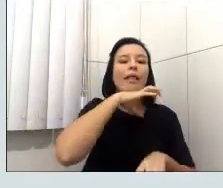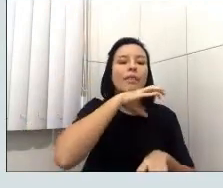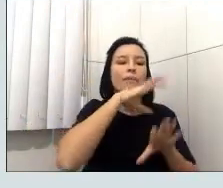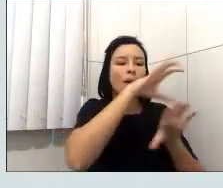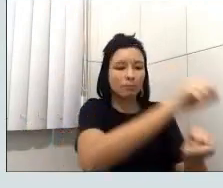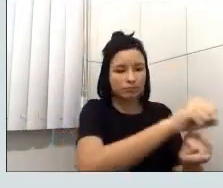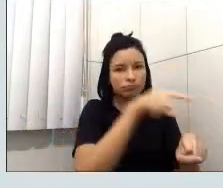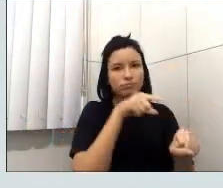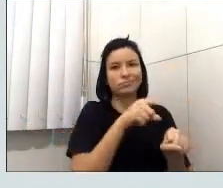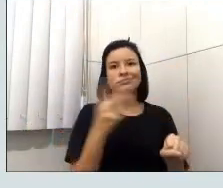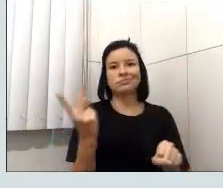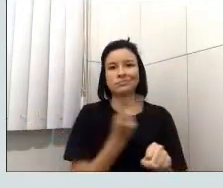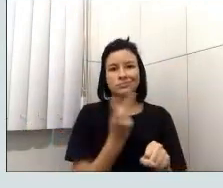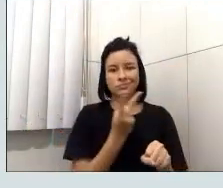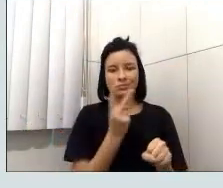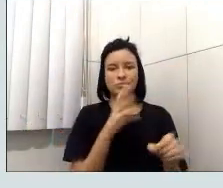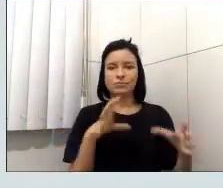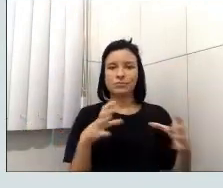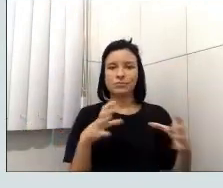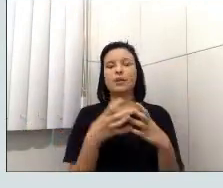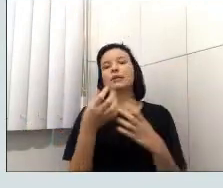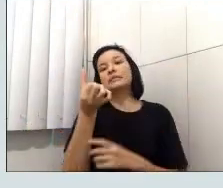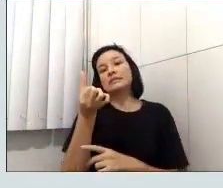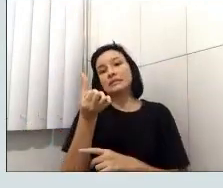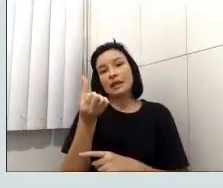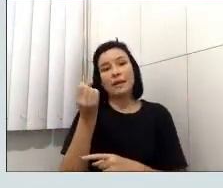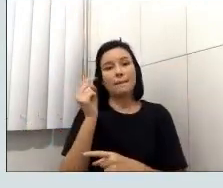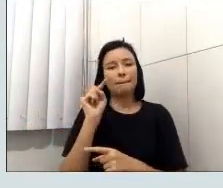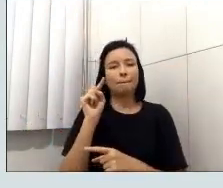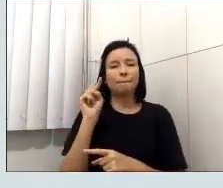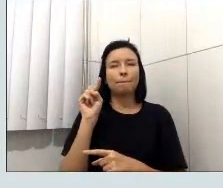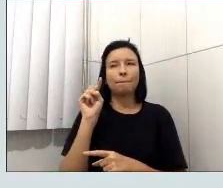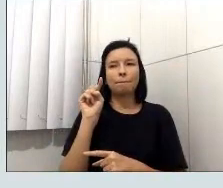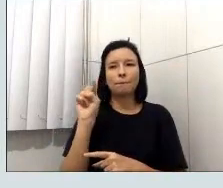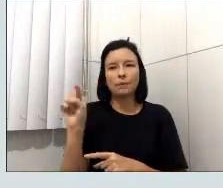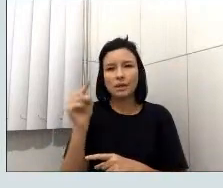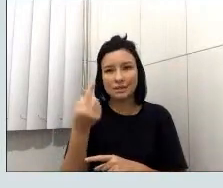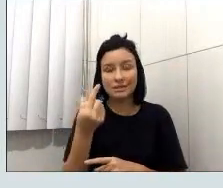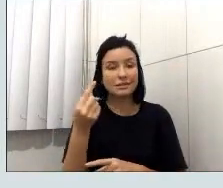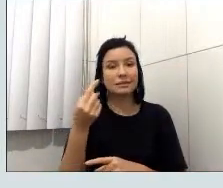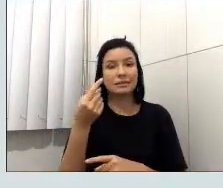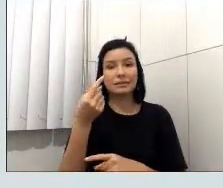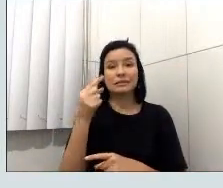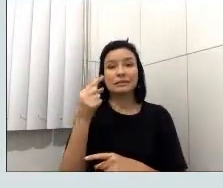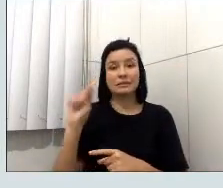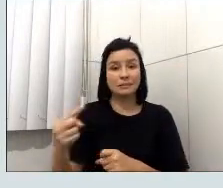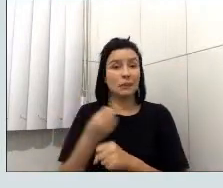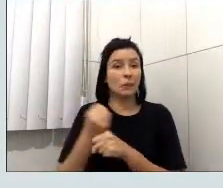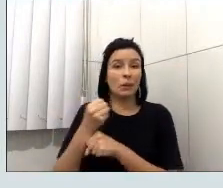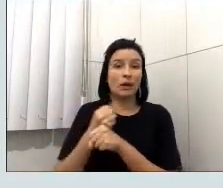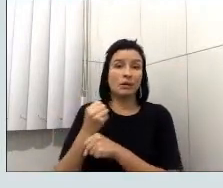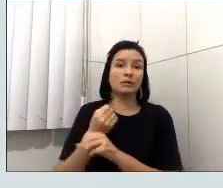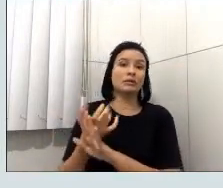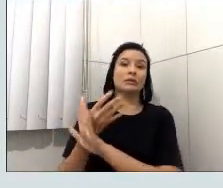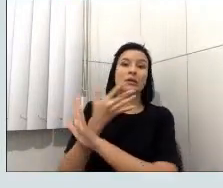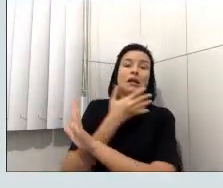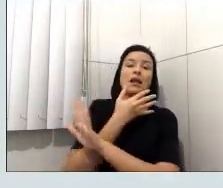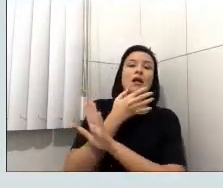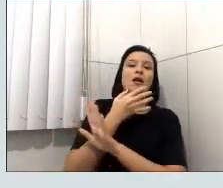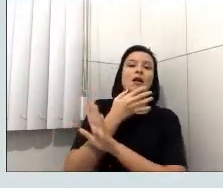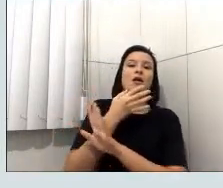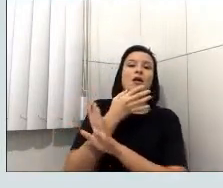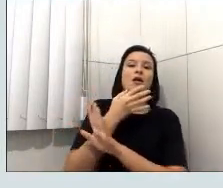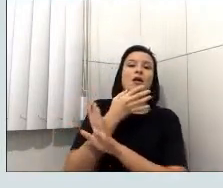de 6.000 anos atrás, a gente vai encontrar lá, principalmente na região sul e sudeste